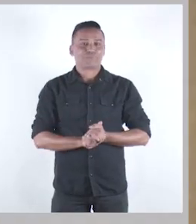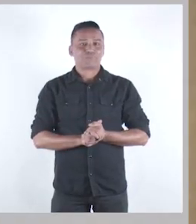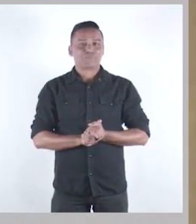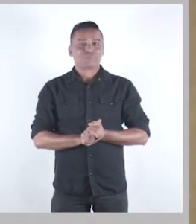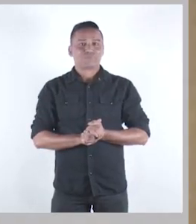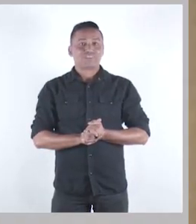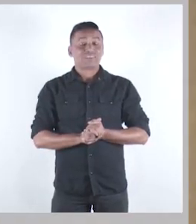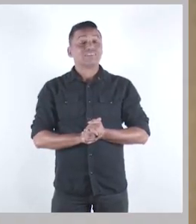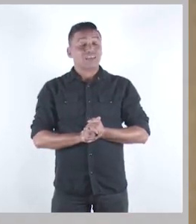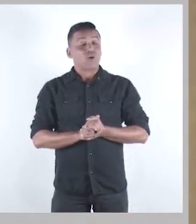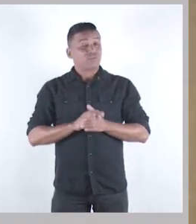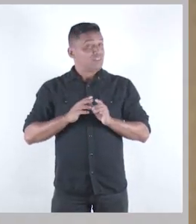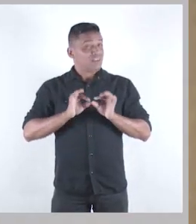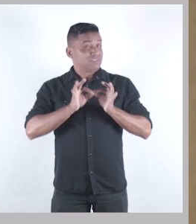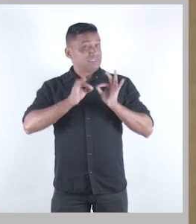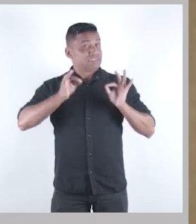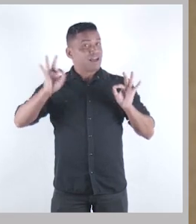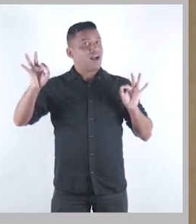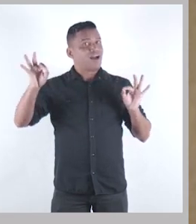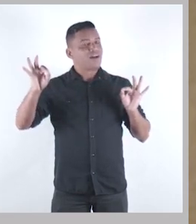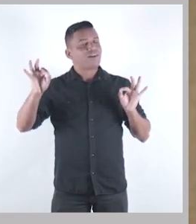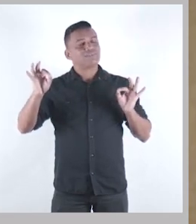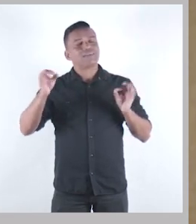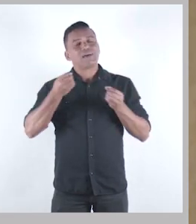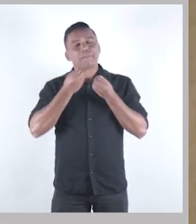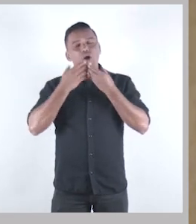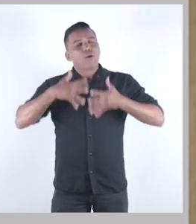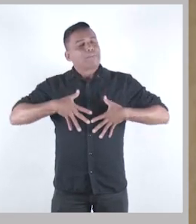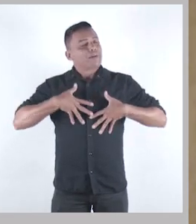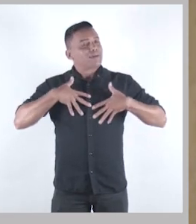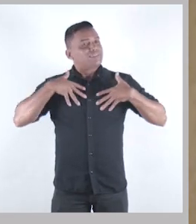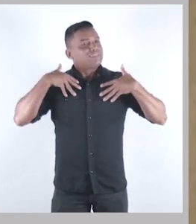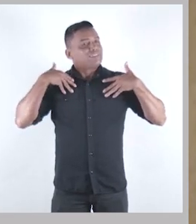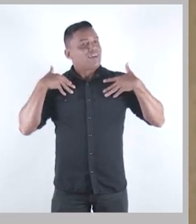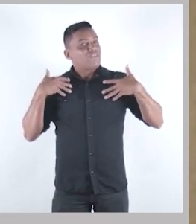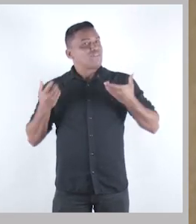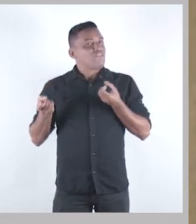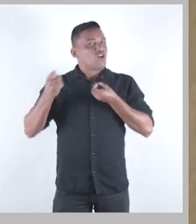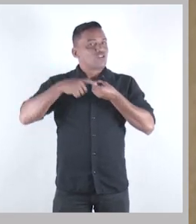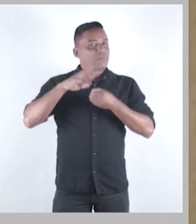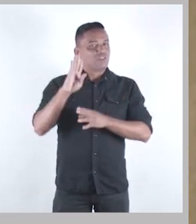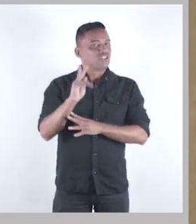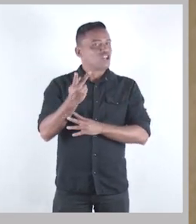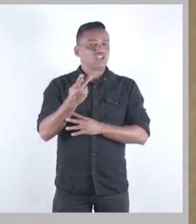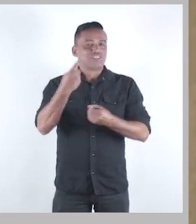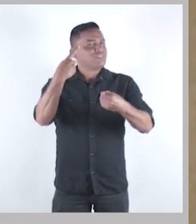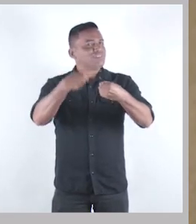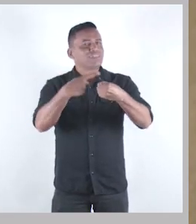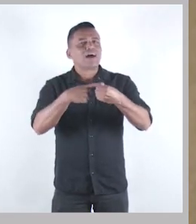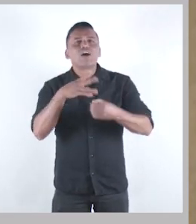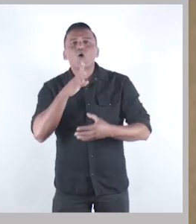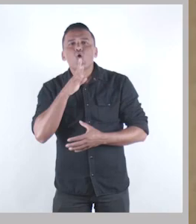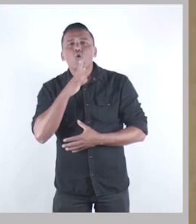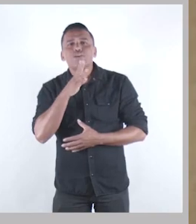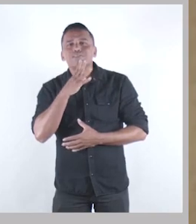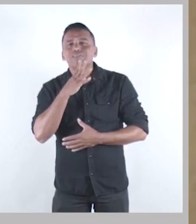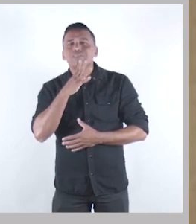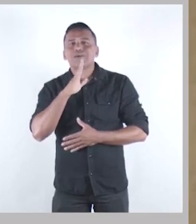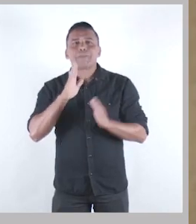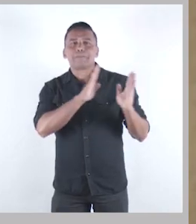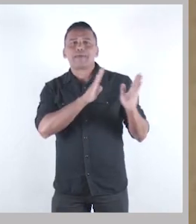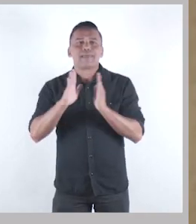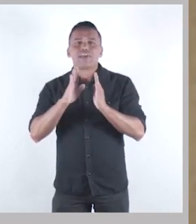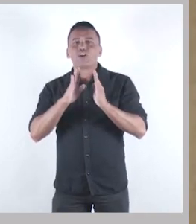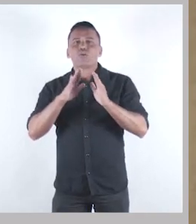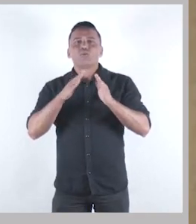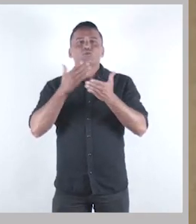Embora seja a distância, é um prazer voltar a BH, uma cidade que eu conheci durante a minha formação no